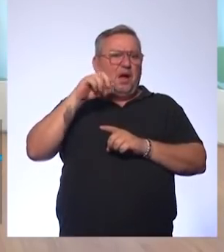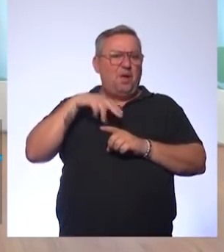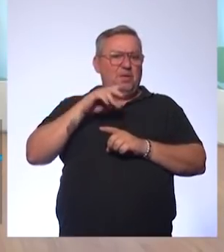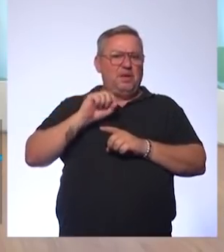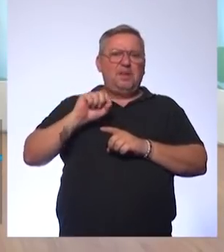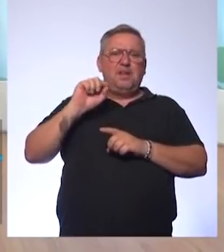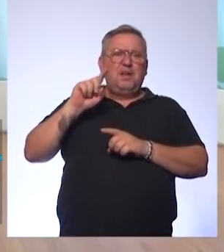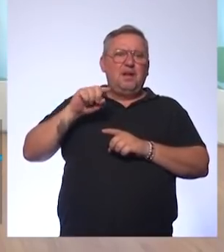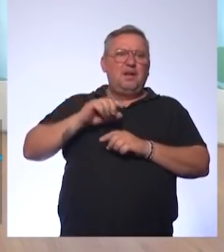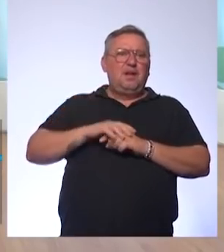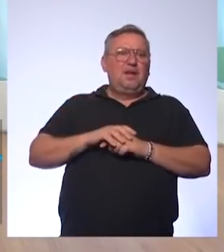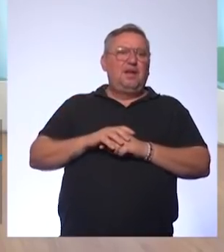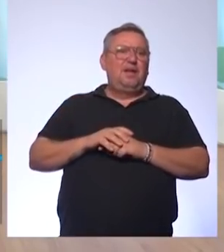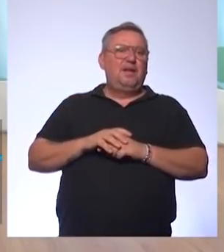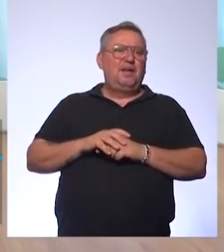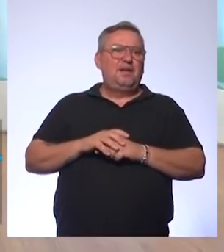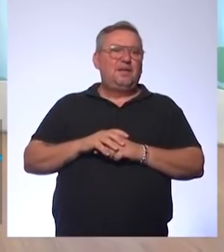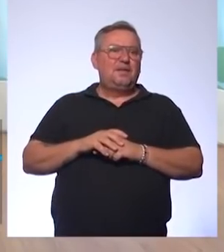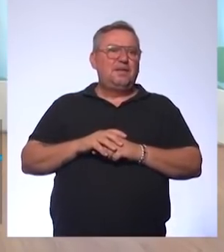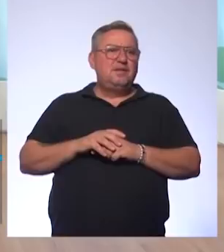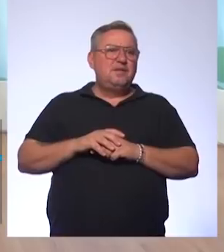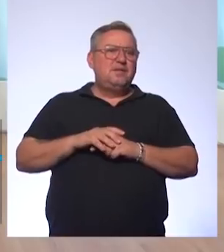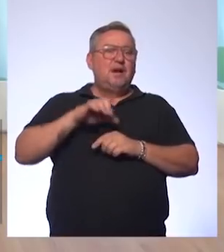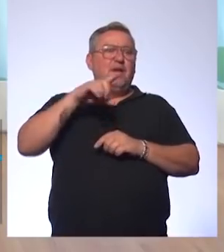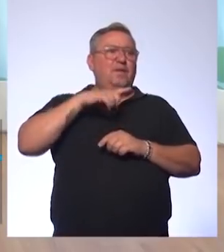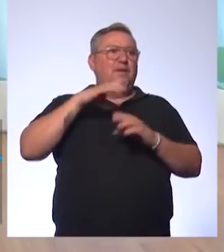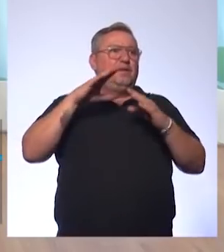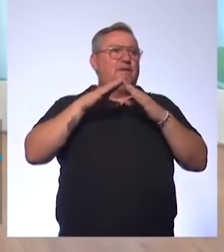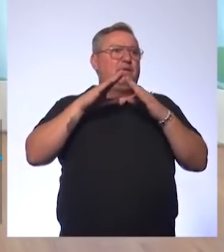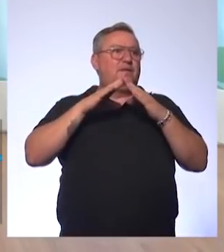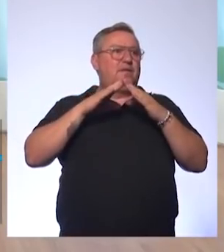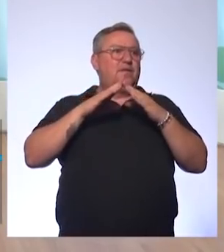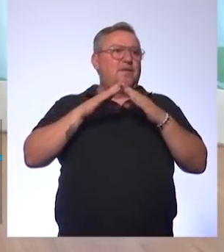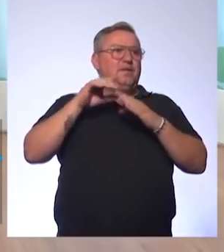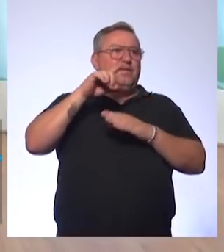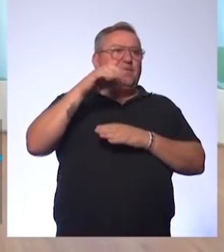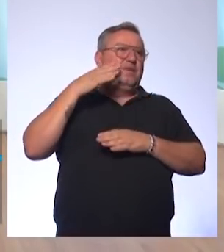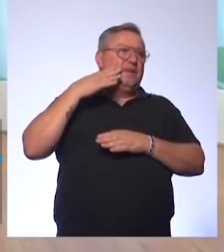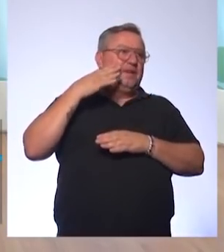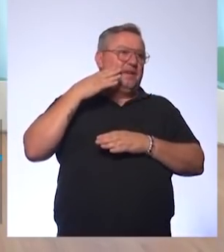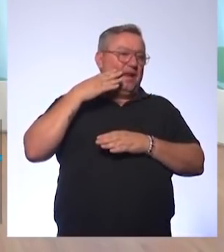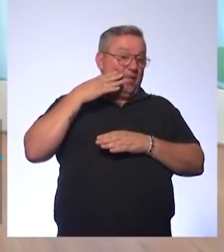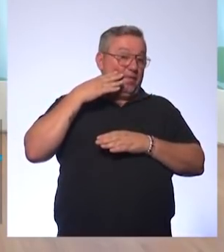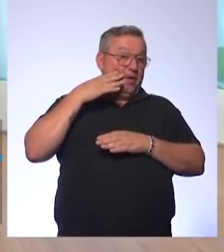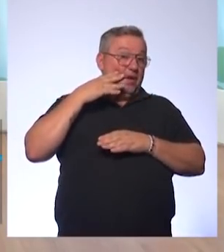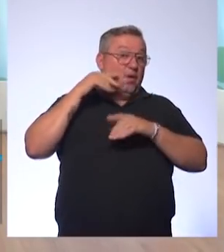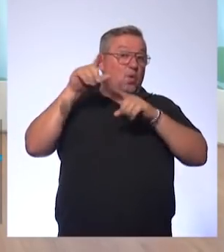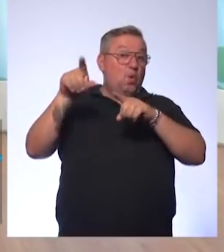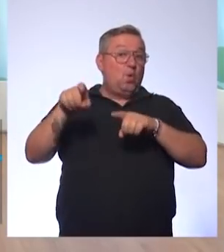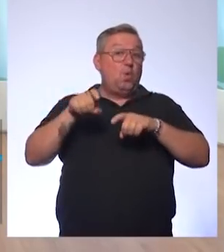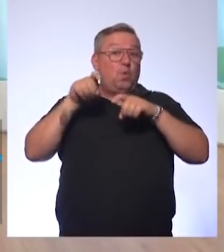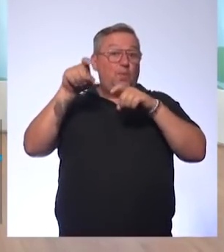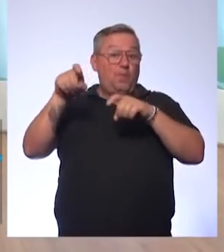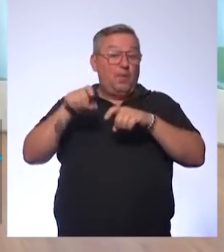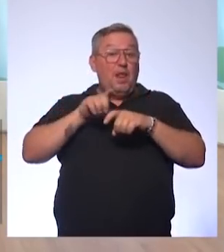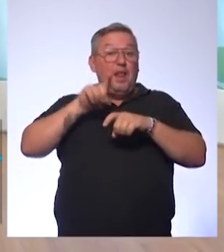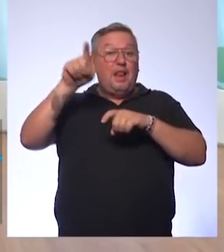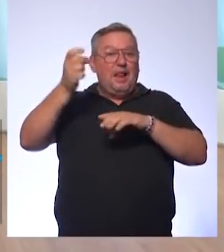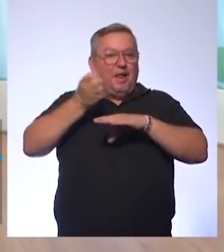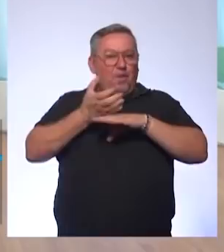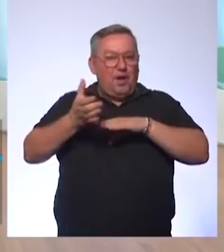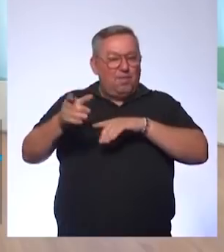né? Aí, imagina, aí você está na sua casa, e você sabe que no interior, que lá no